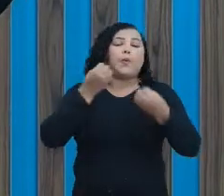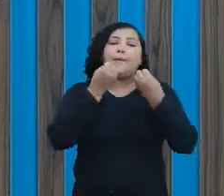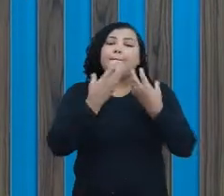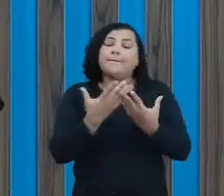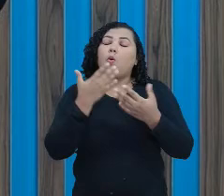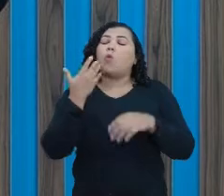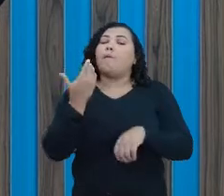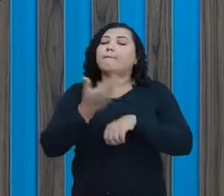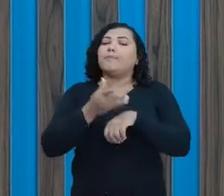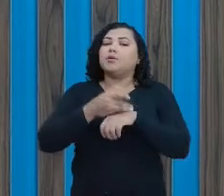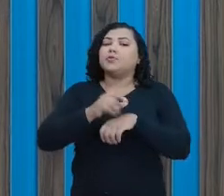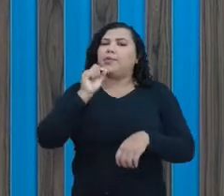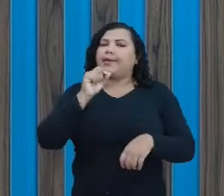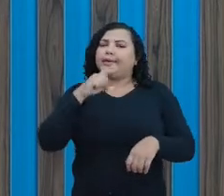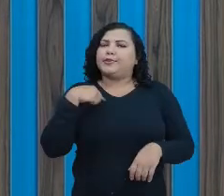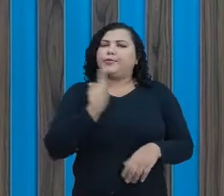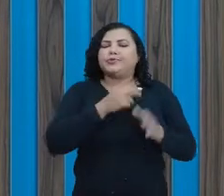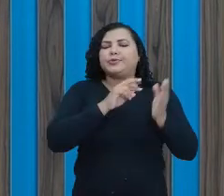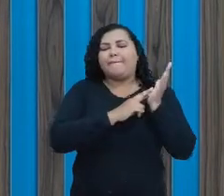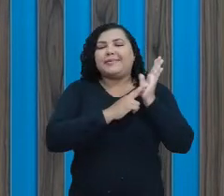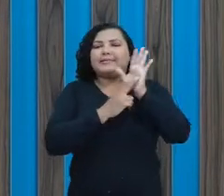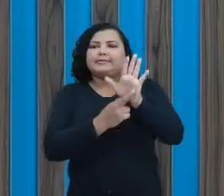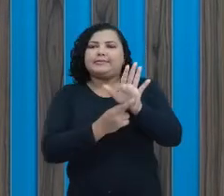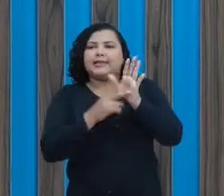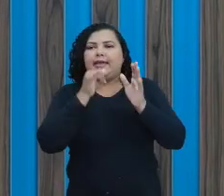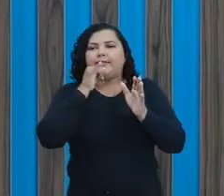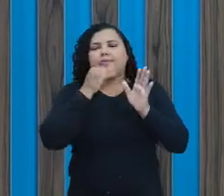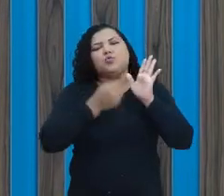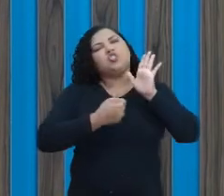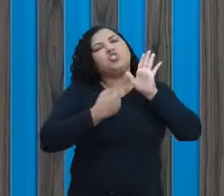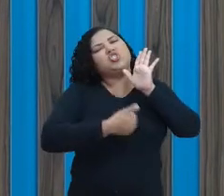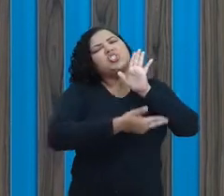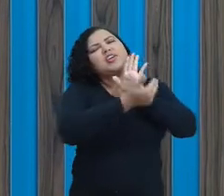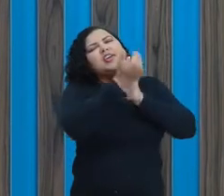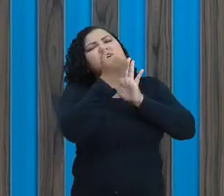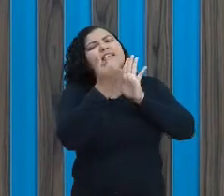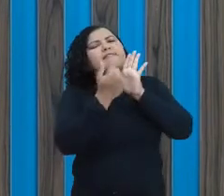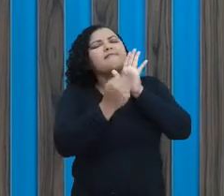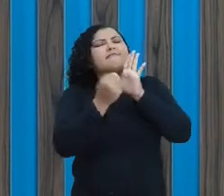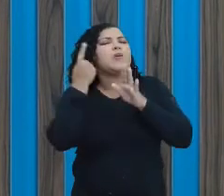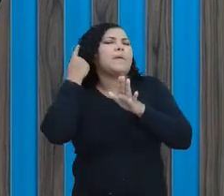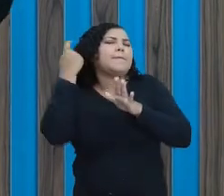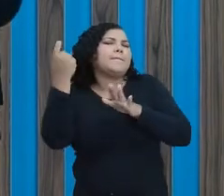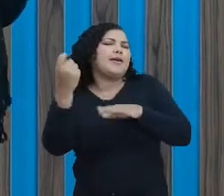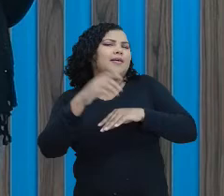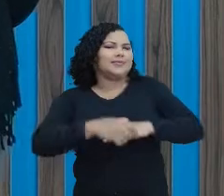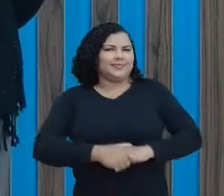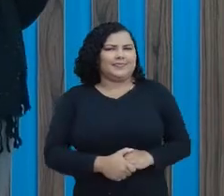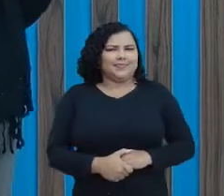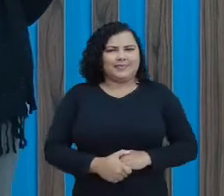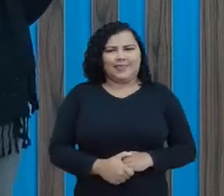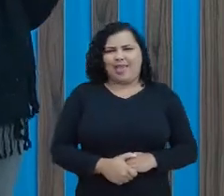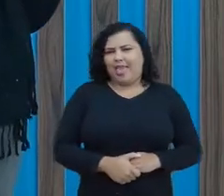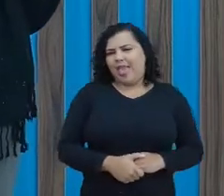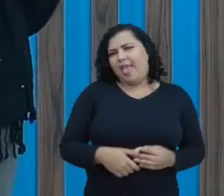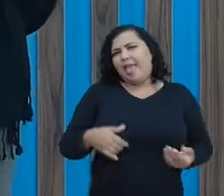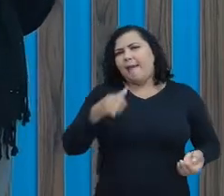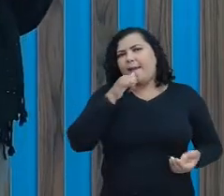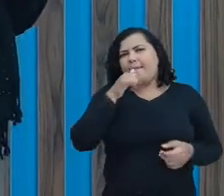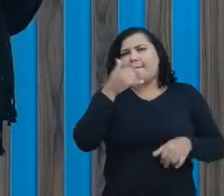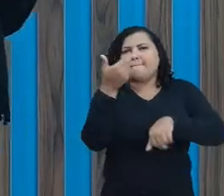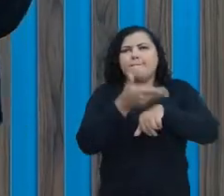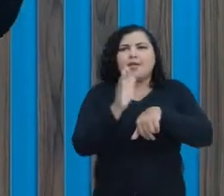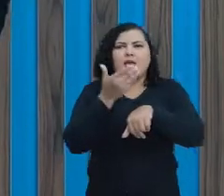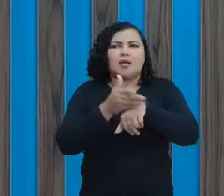fazer uma representação gráfica de uma paisagem sonora. É isso como exercício ou como prática